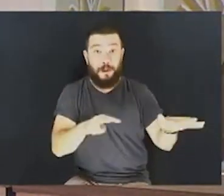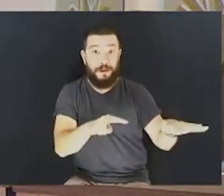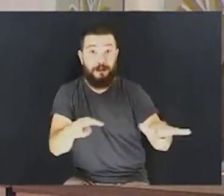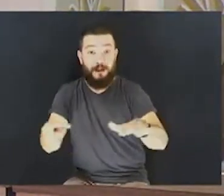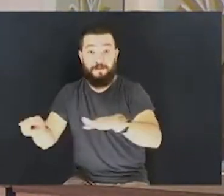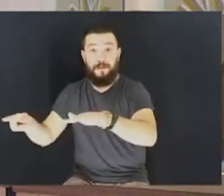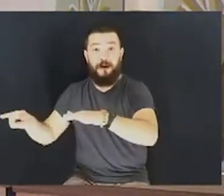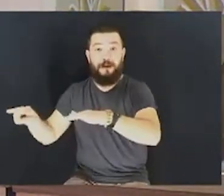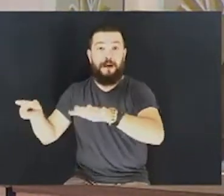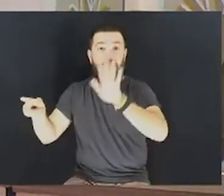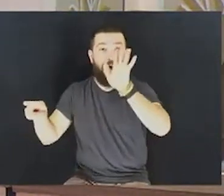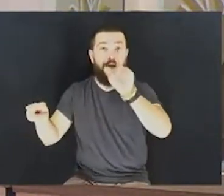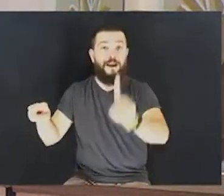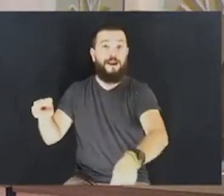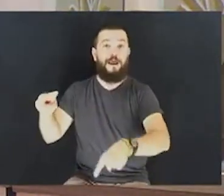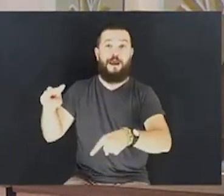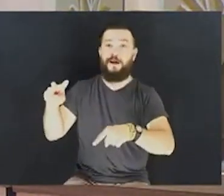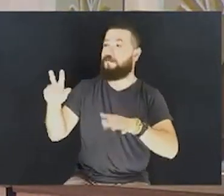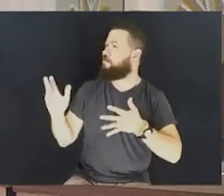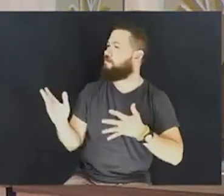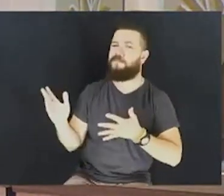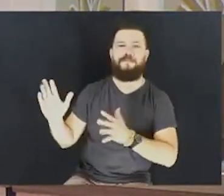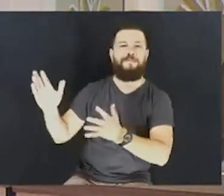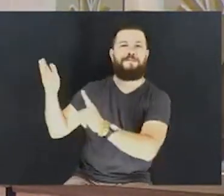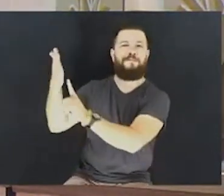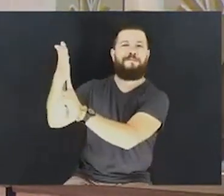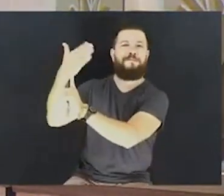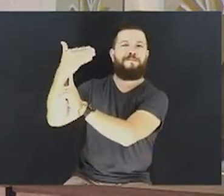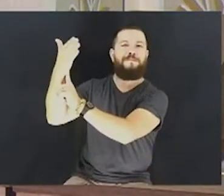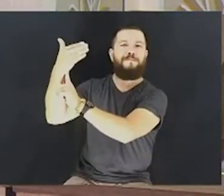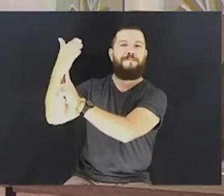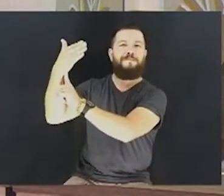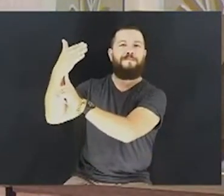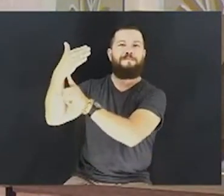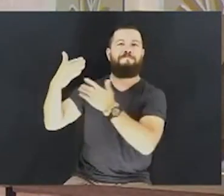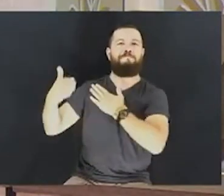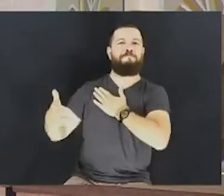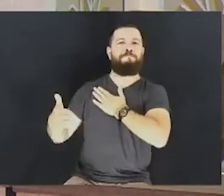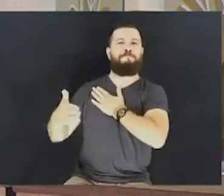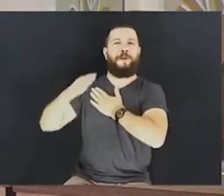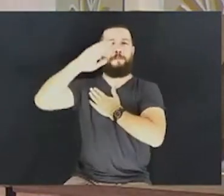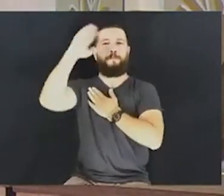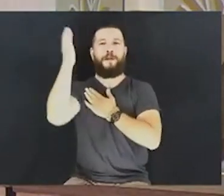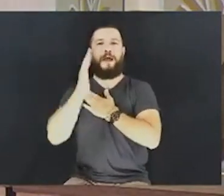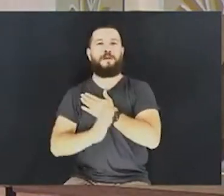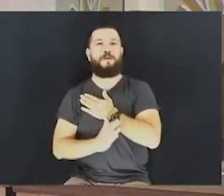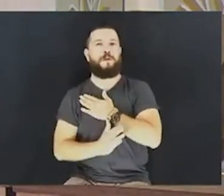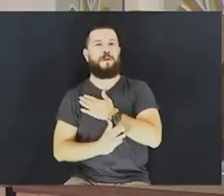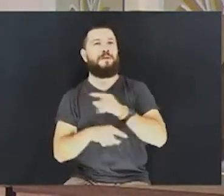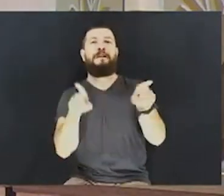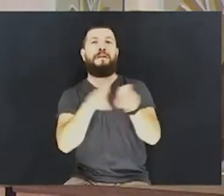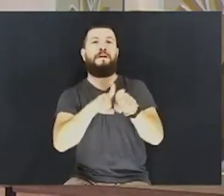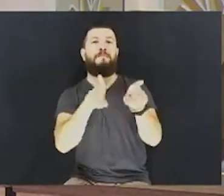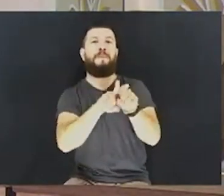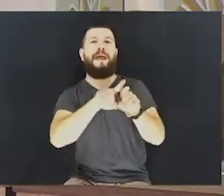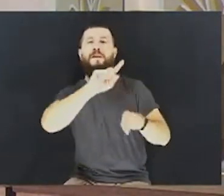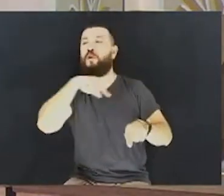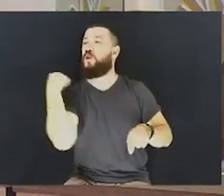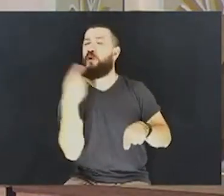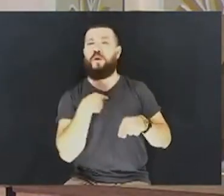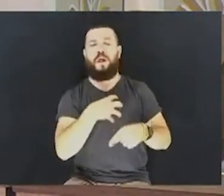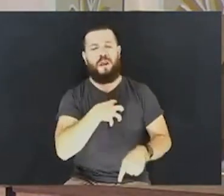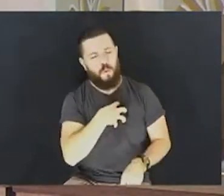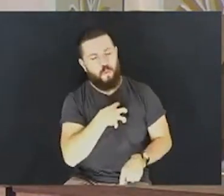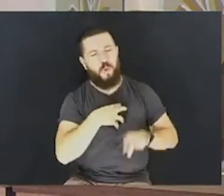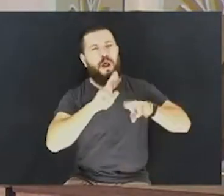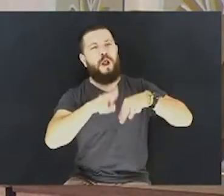Semana da Pátria de luto, porque o Brasil foi tomado de assalto por bandidos, por uma